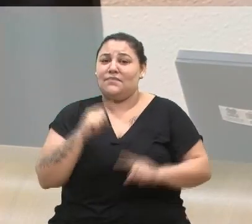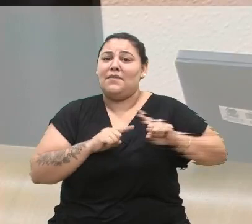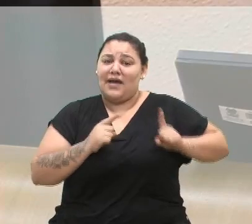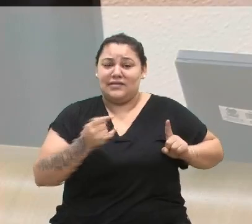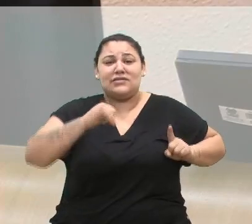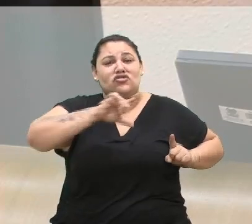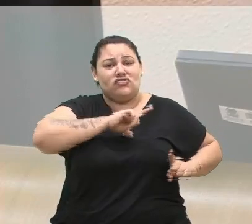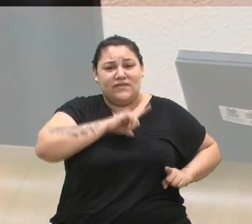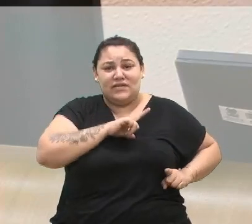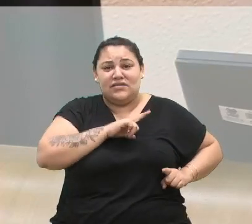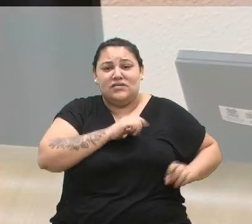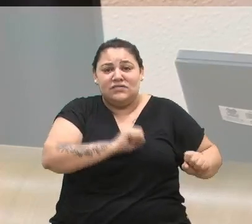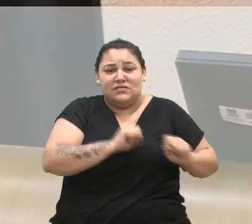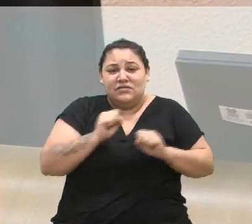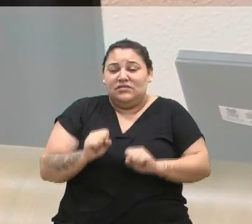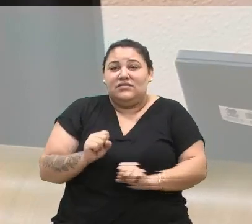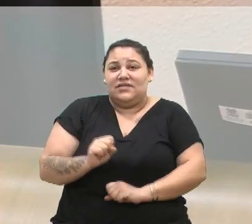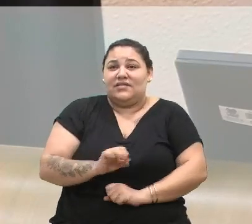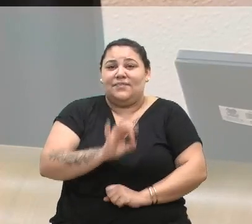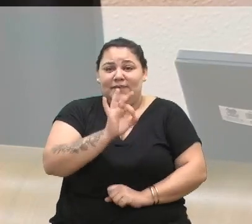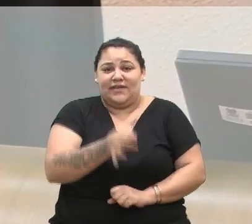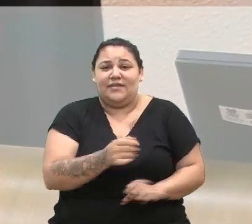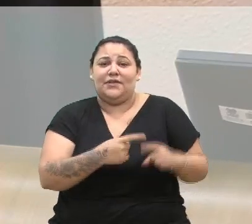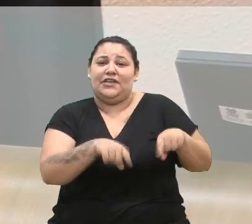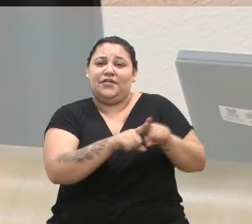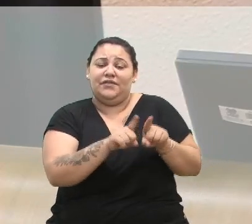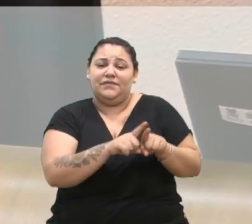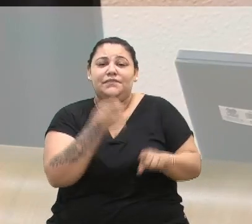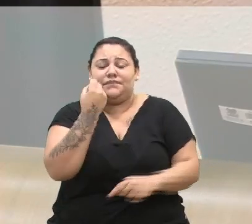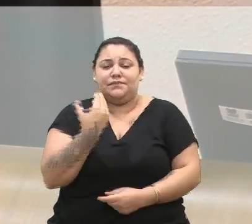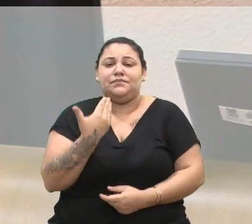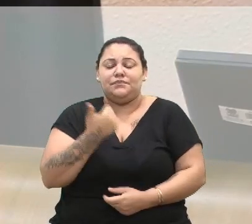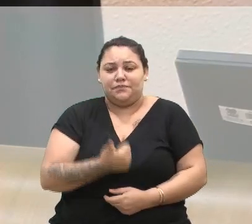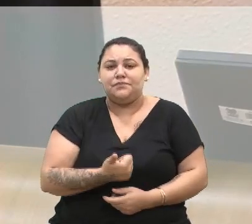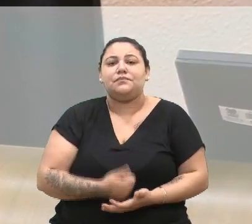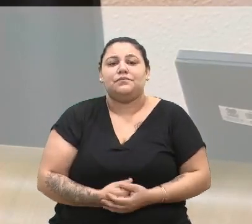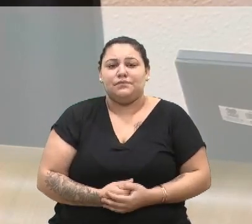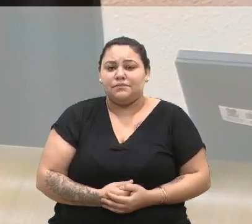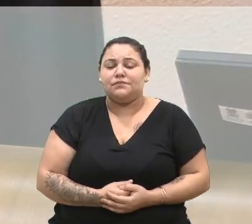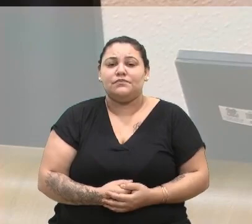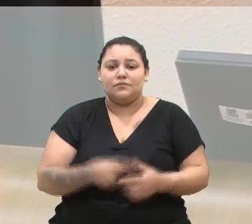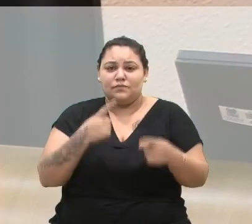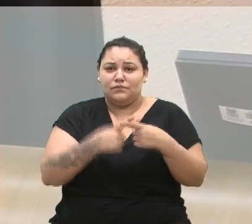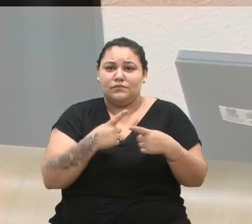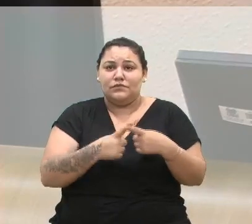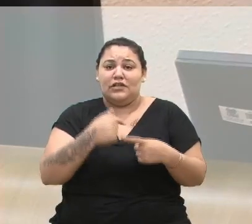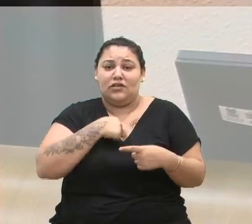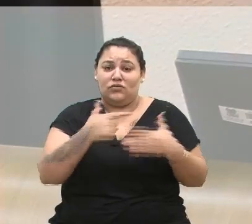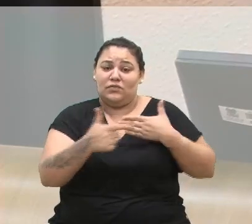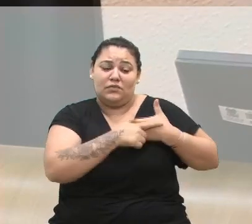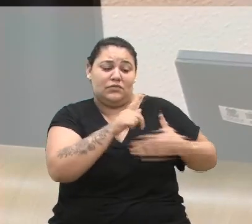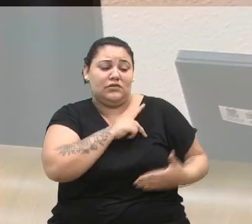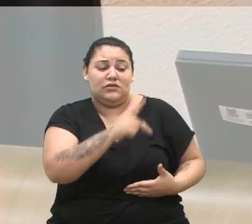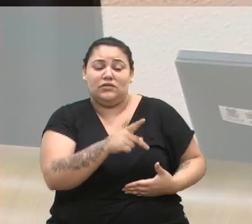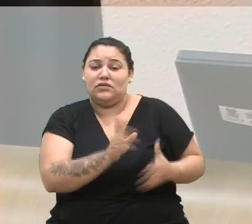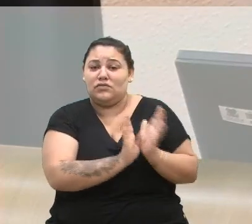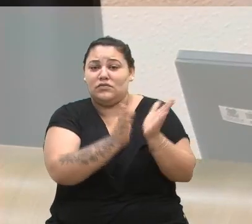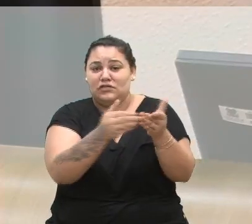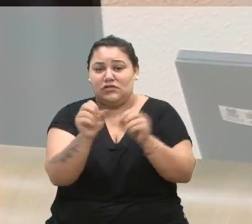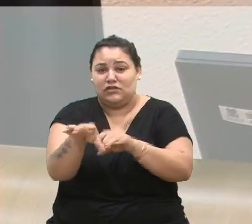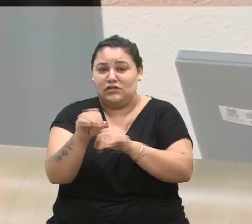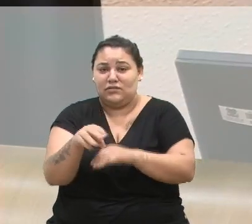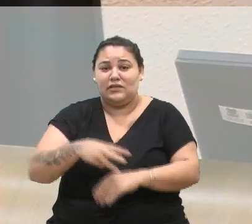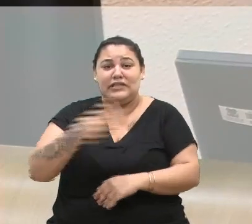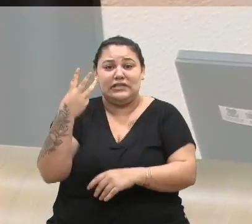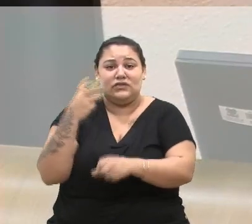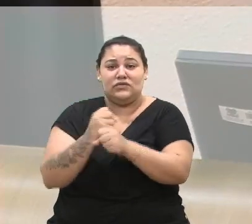certeza que eu acho que seria muito bom. Porque, olha, sendo presidente da Comissão da Educação já pelo 3º